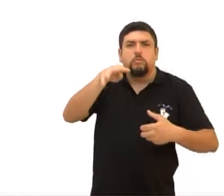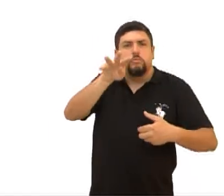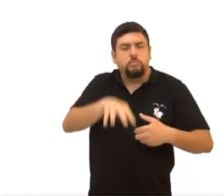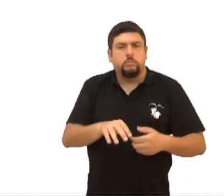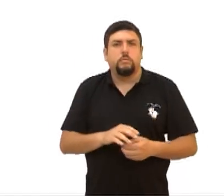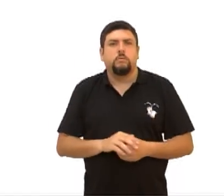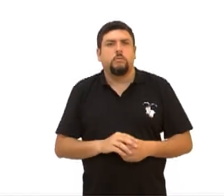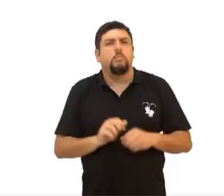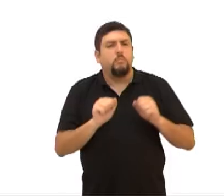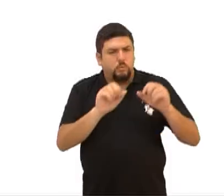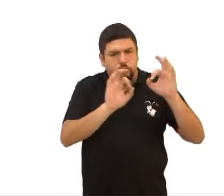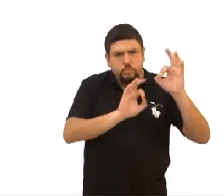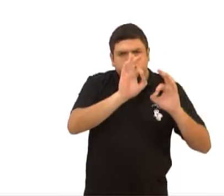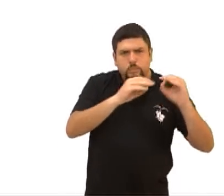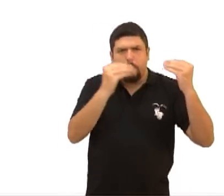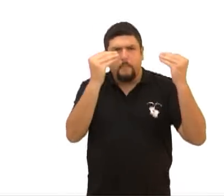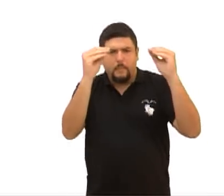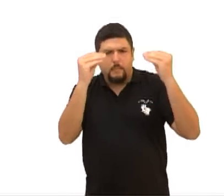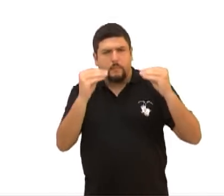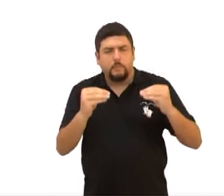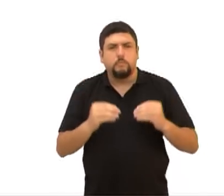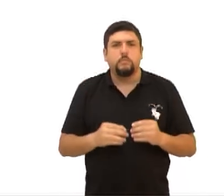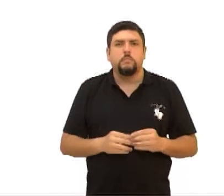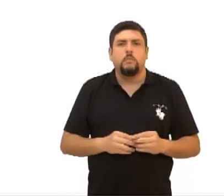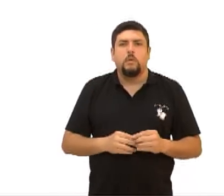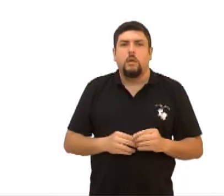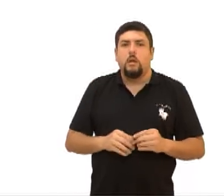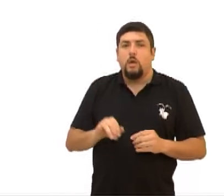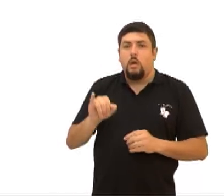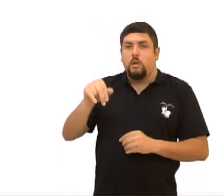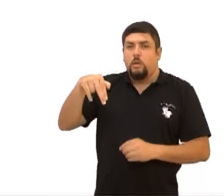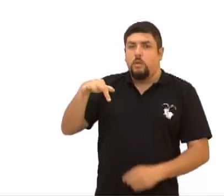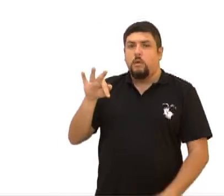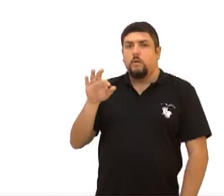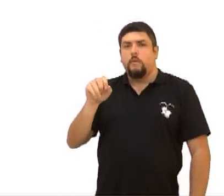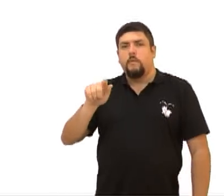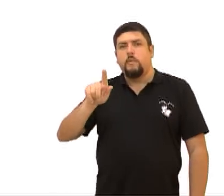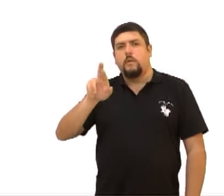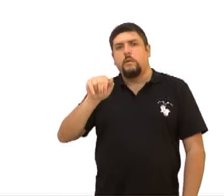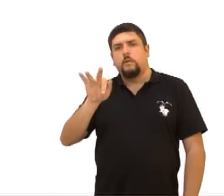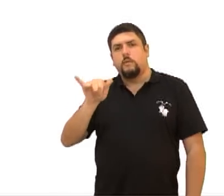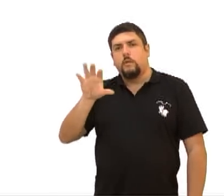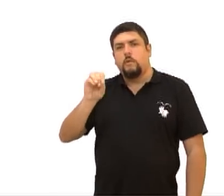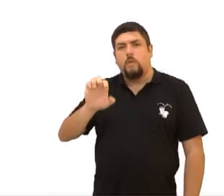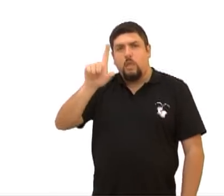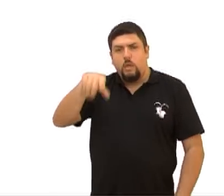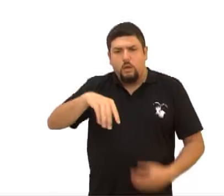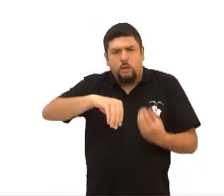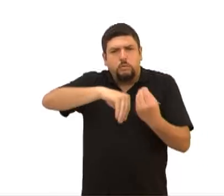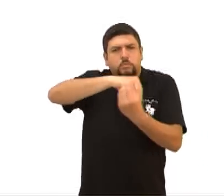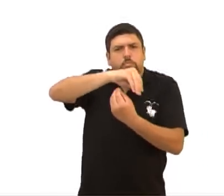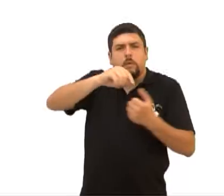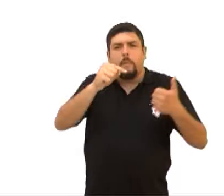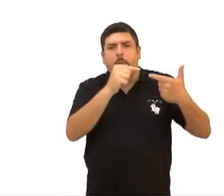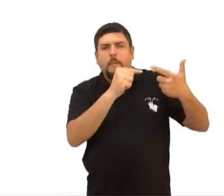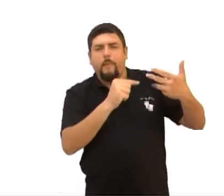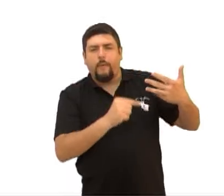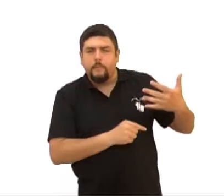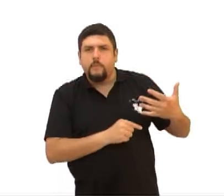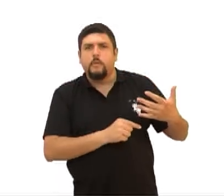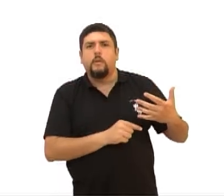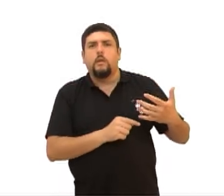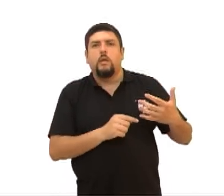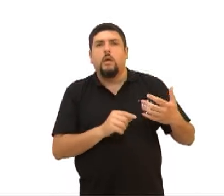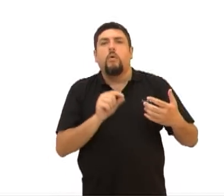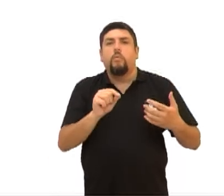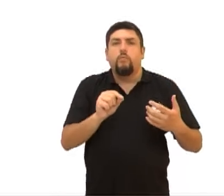O gênero infográfico, ele representa uma mistura, tá? De forma bastante dinâmica, do texto verbal